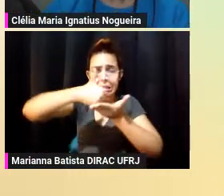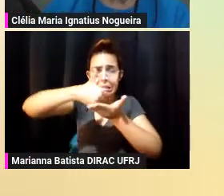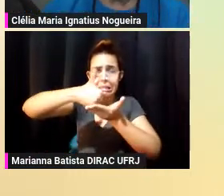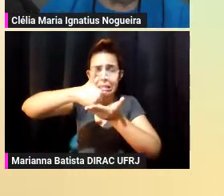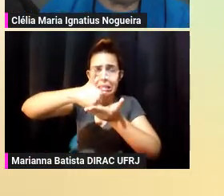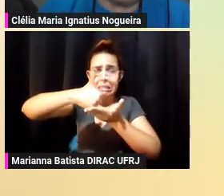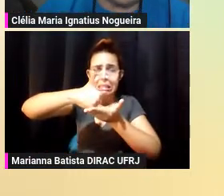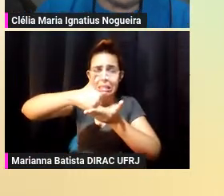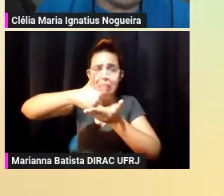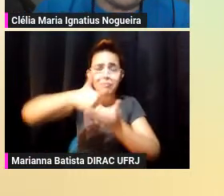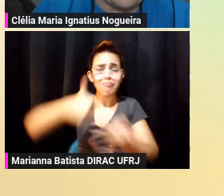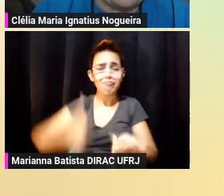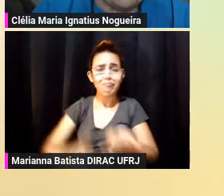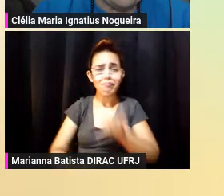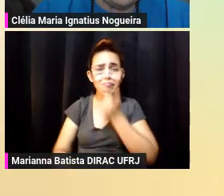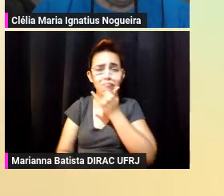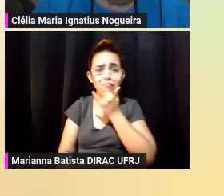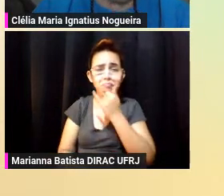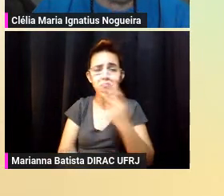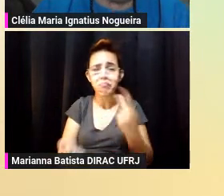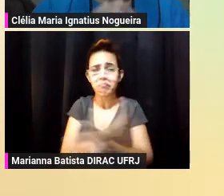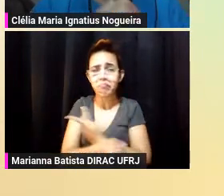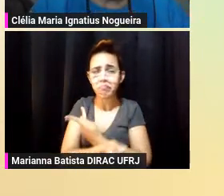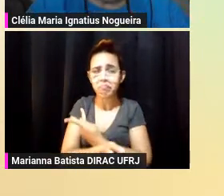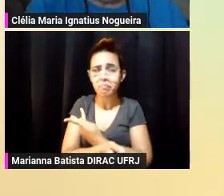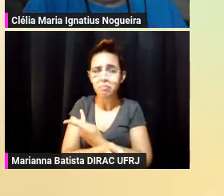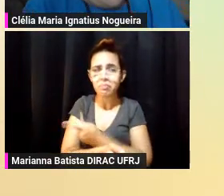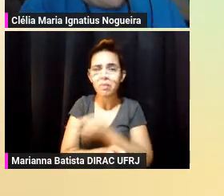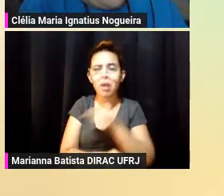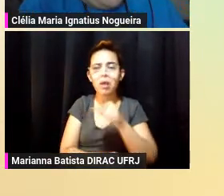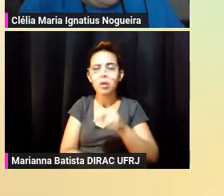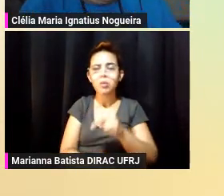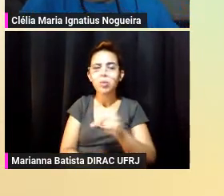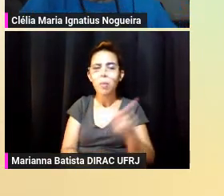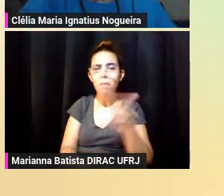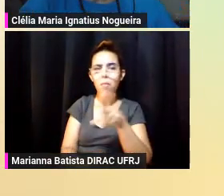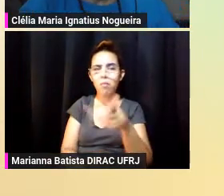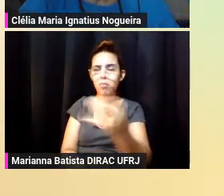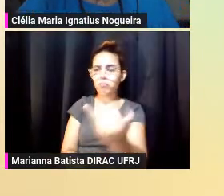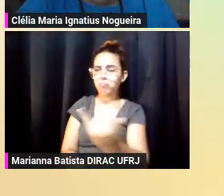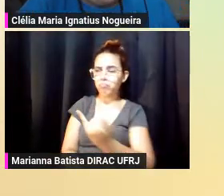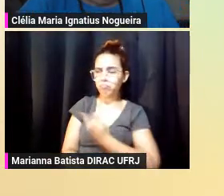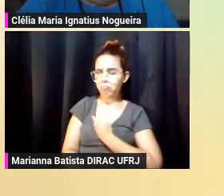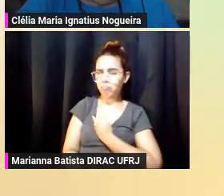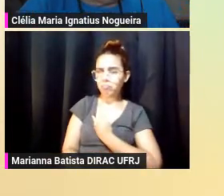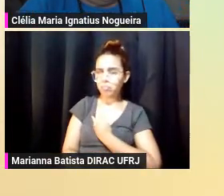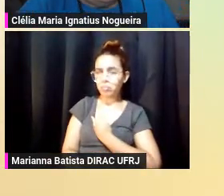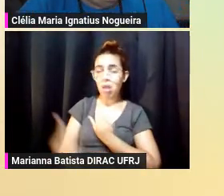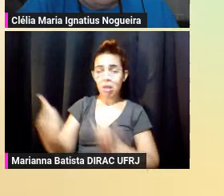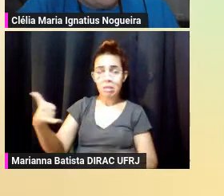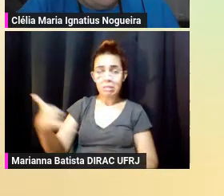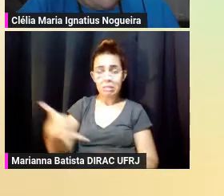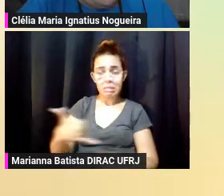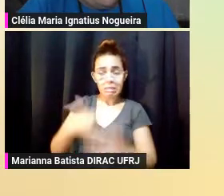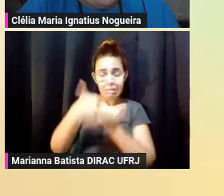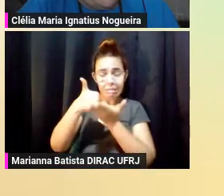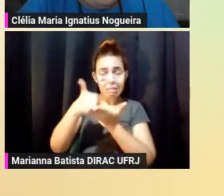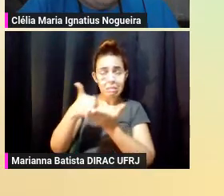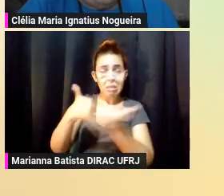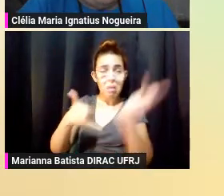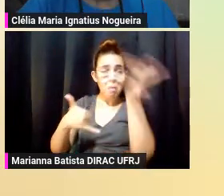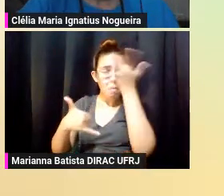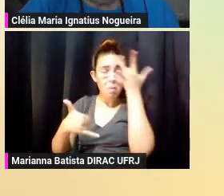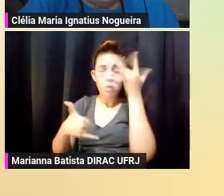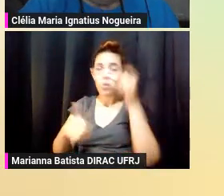mim, professora, quando o barro de Maringá gruda no sapato, a pessoa nunca mais vai